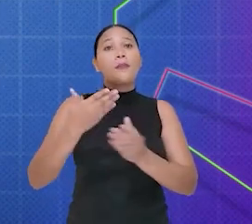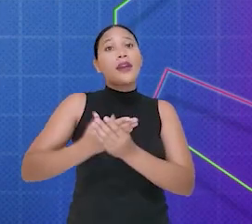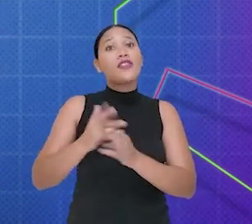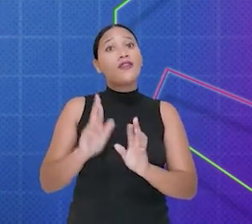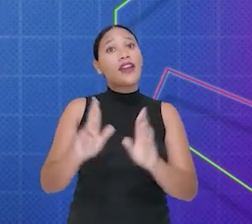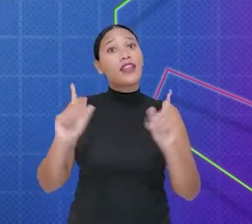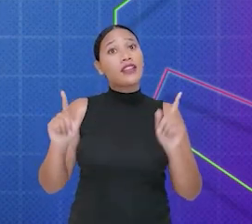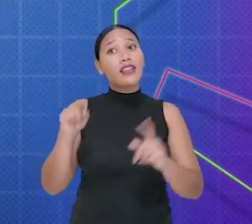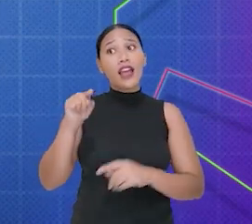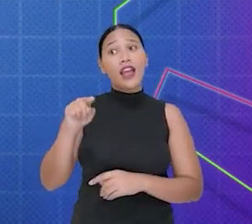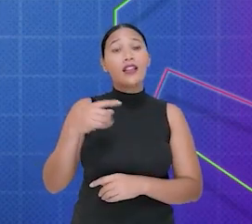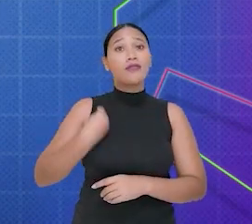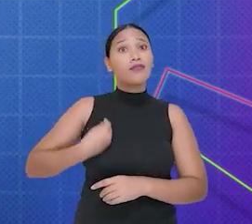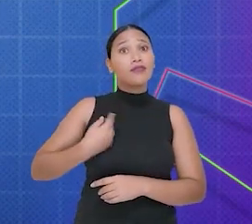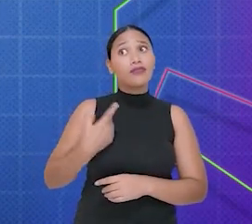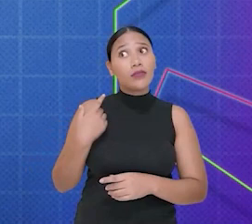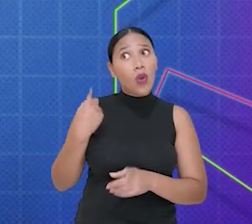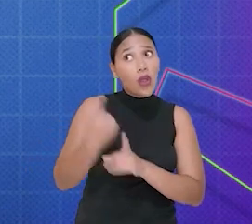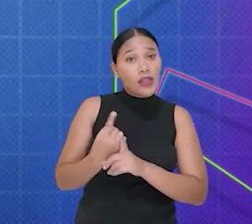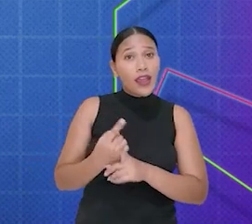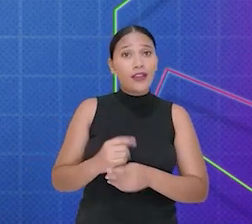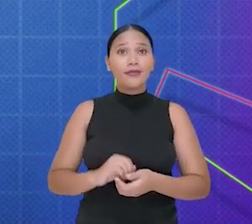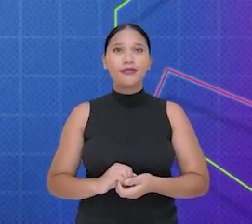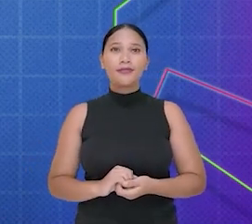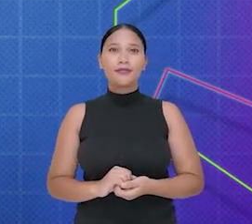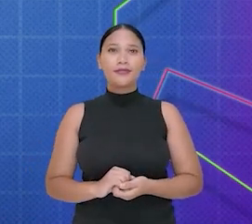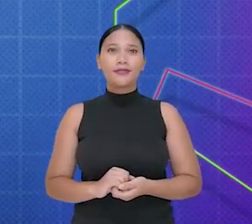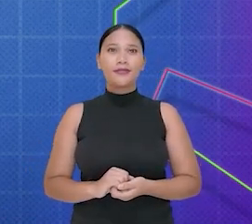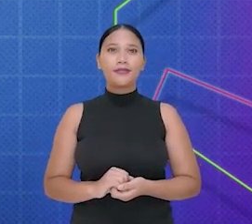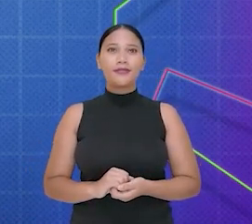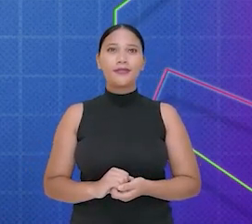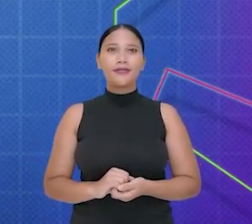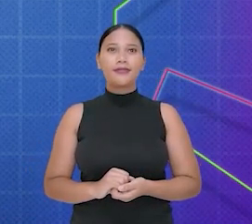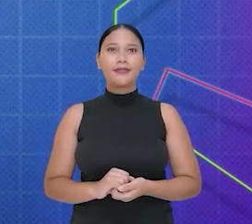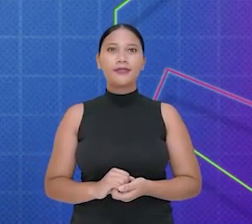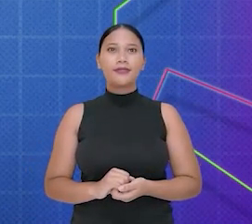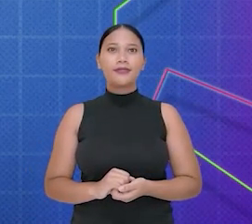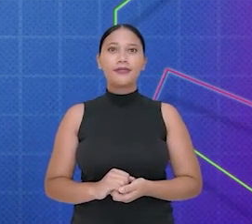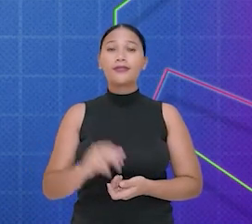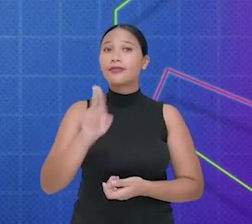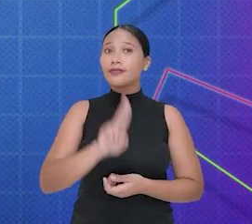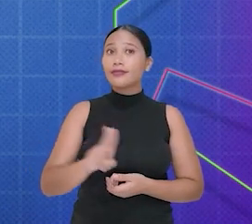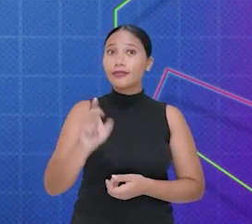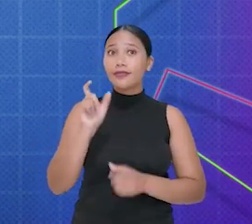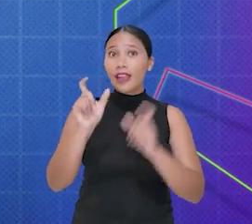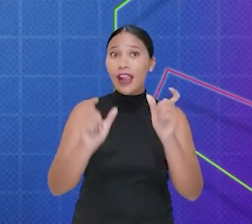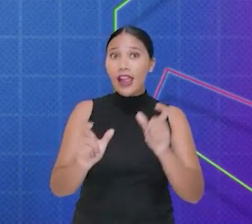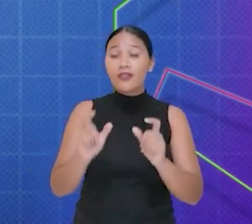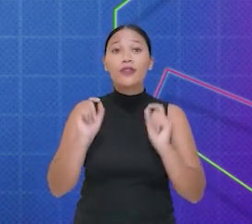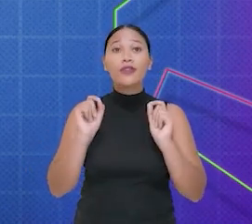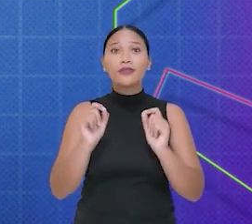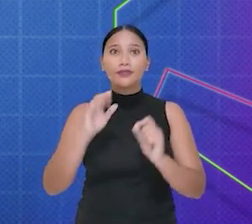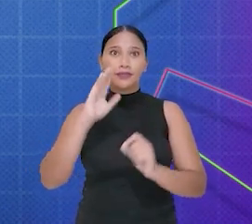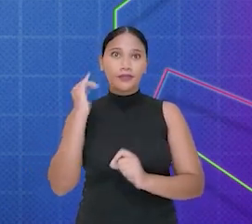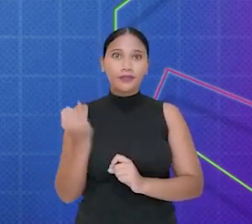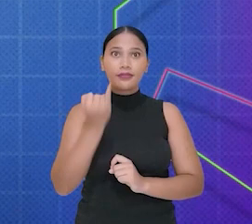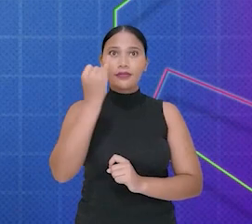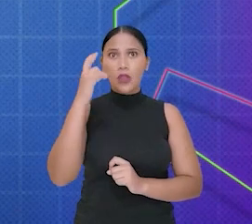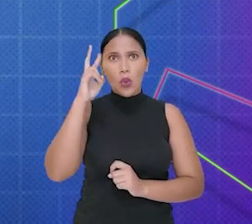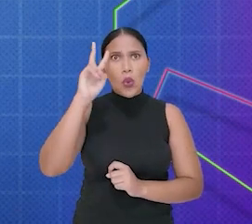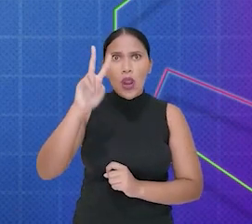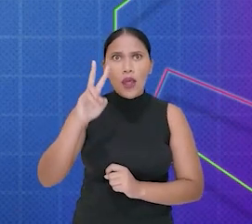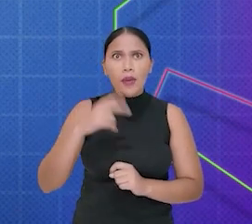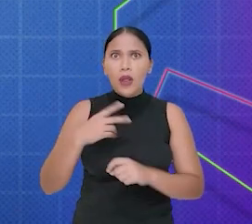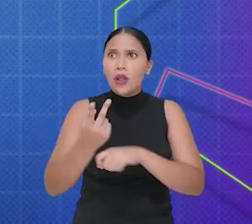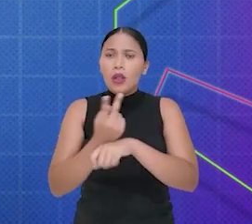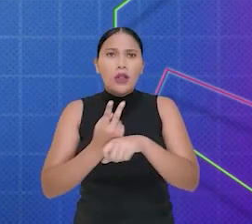armazenado em uma pasta diferente daquela que você esperava encontrá-lo. Use palavras-chave. Se você